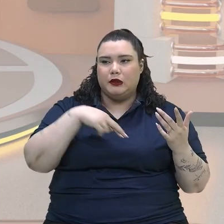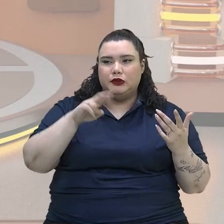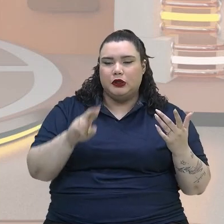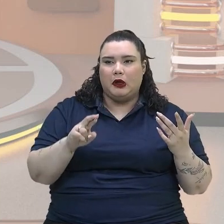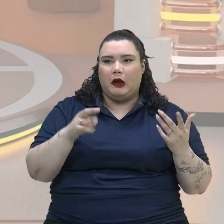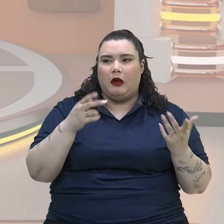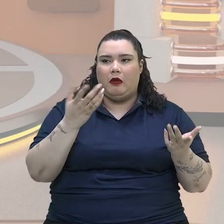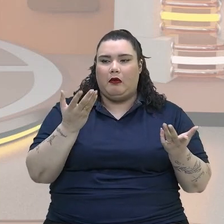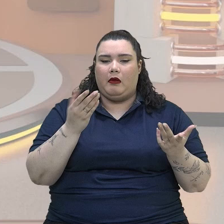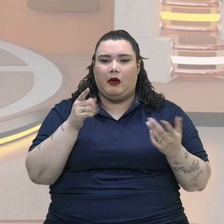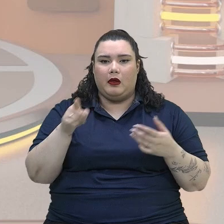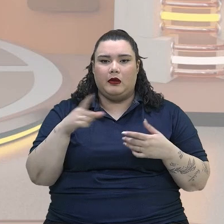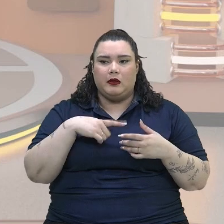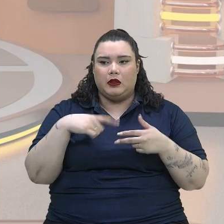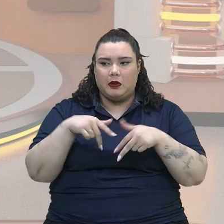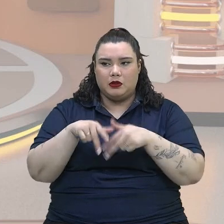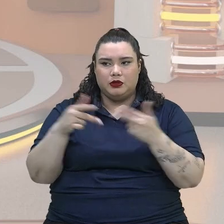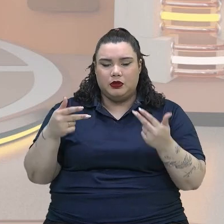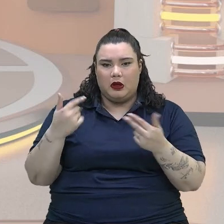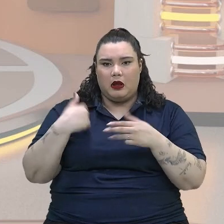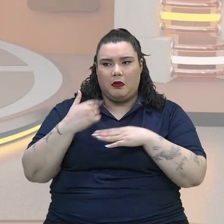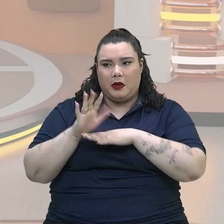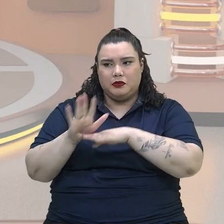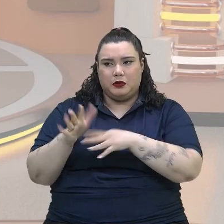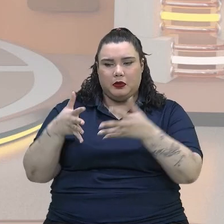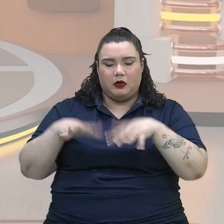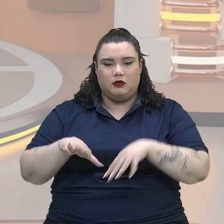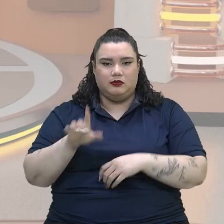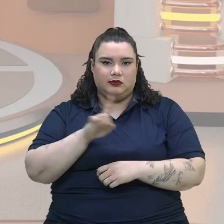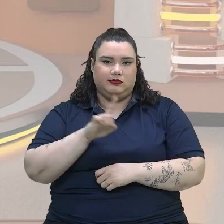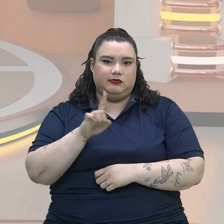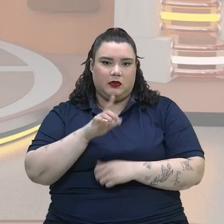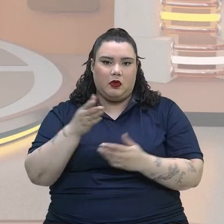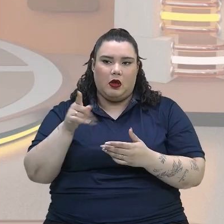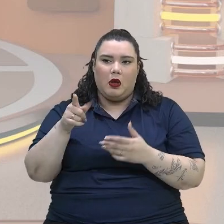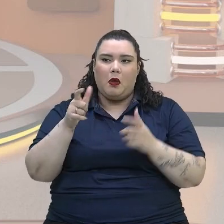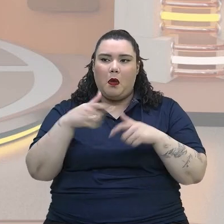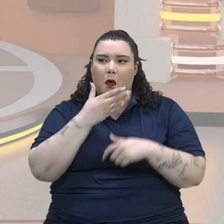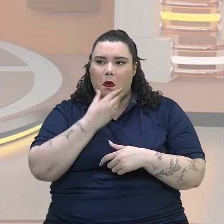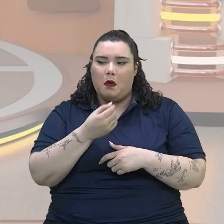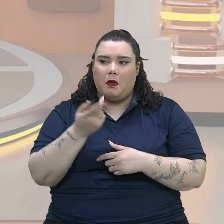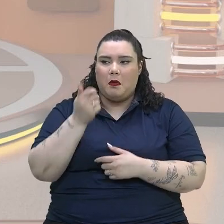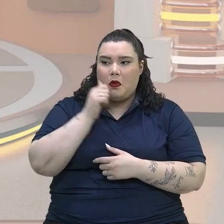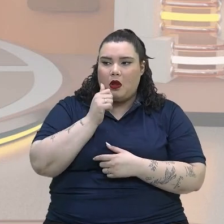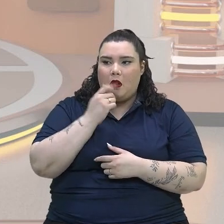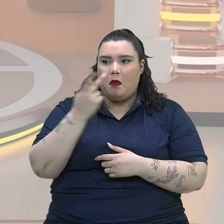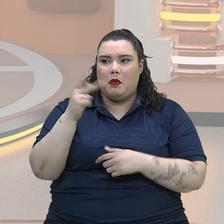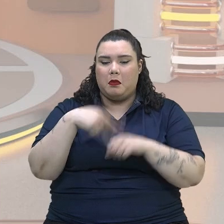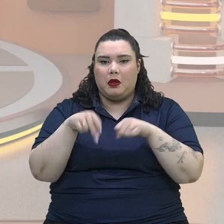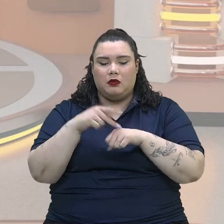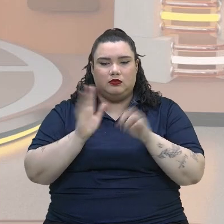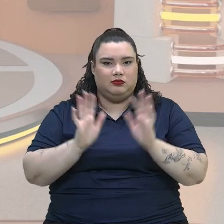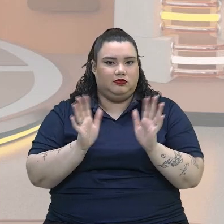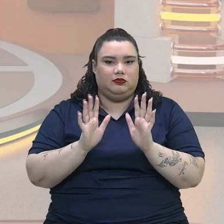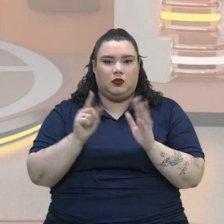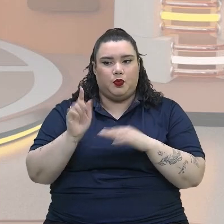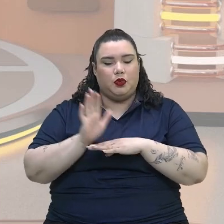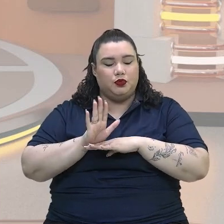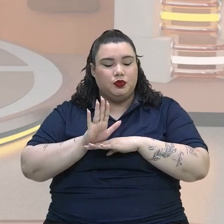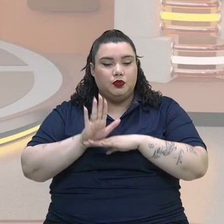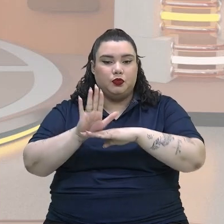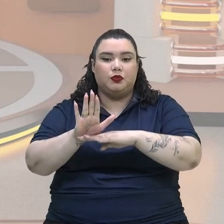é de uma etnia tal, é de uma nação, ou é porque é homem ou porque é mulher. Não, você faz essa